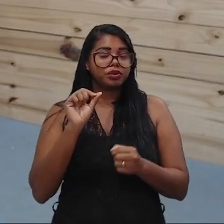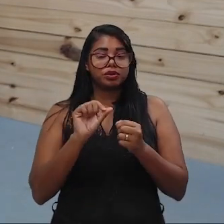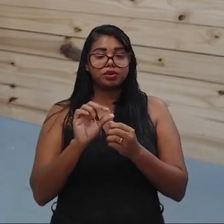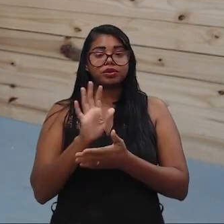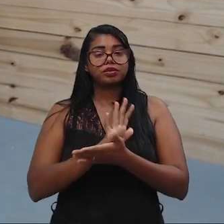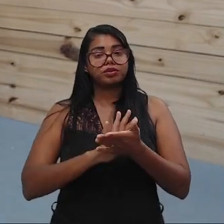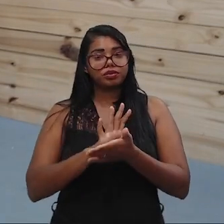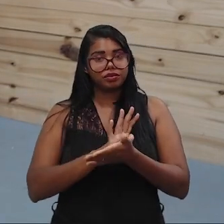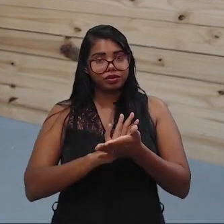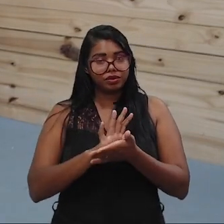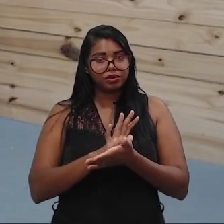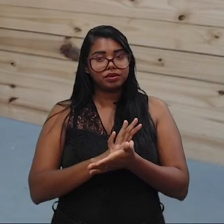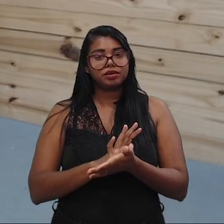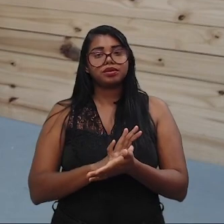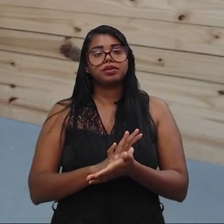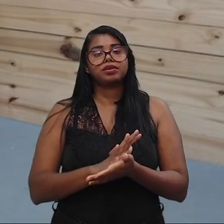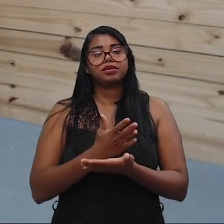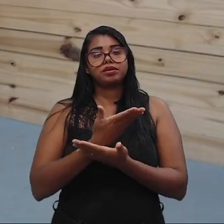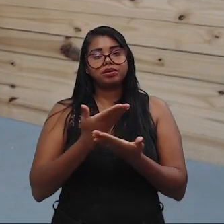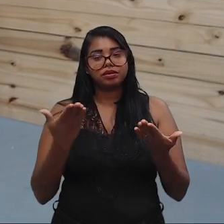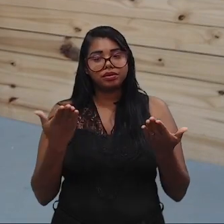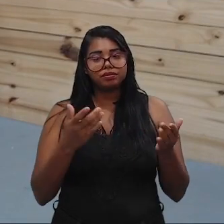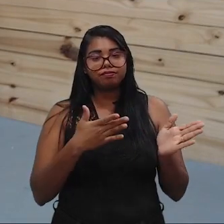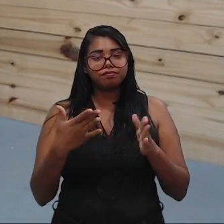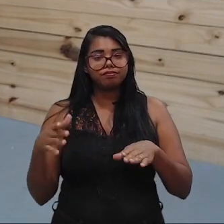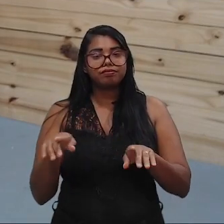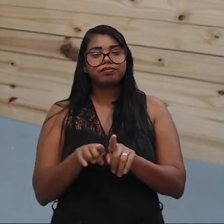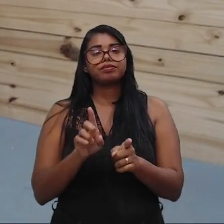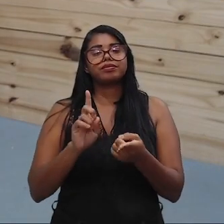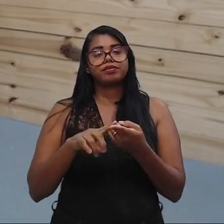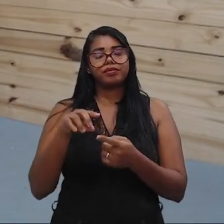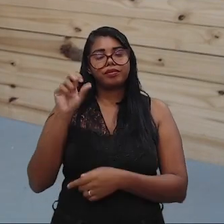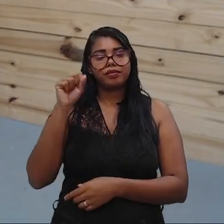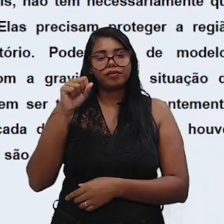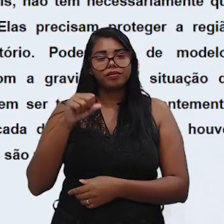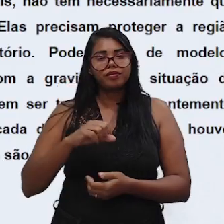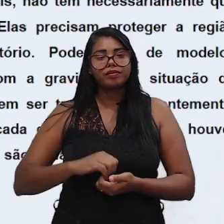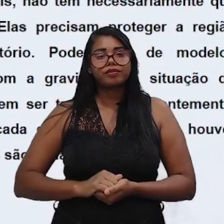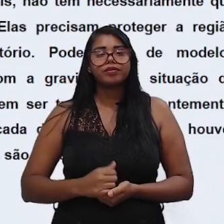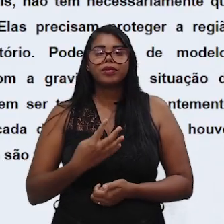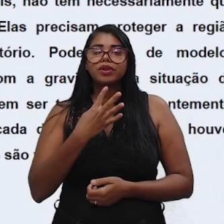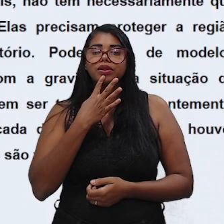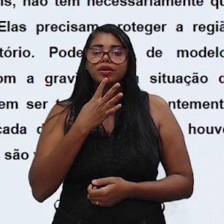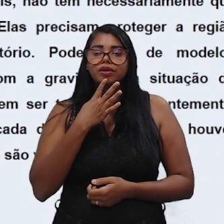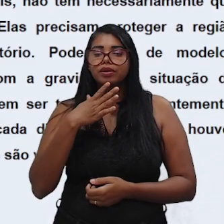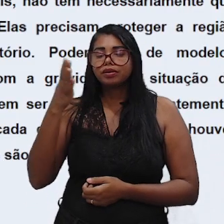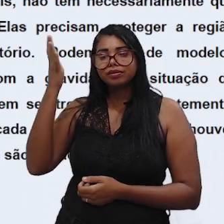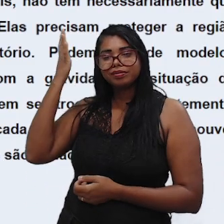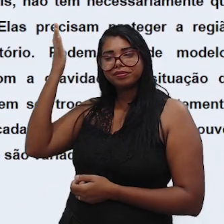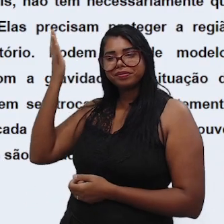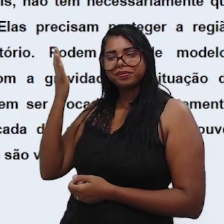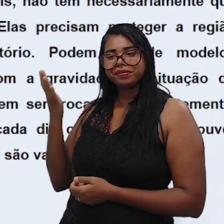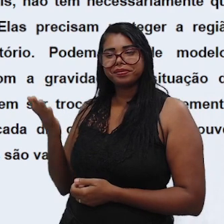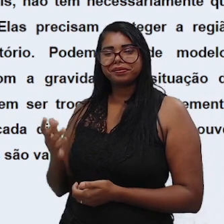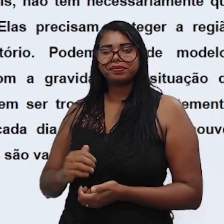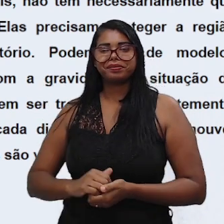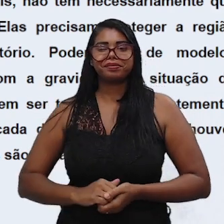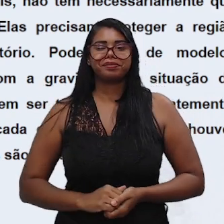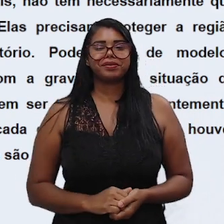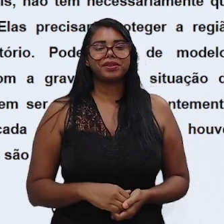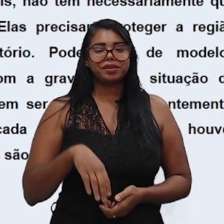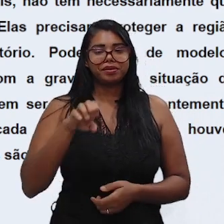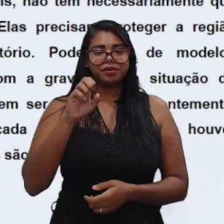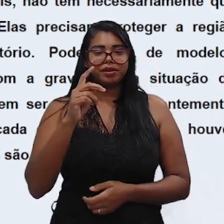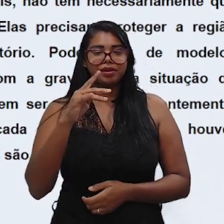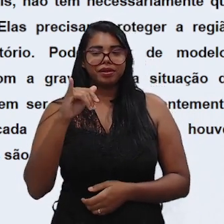Tem pontos que você vai poder atuar sim, que é justamente conhecer um pouquinho ali sobre esse EPI. Então, eu